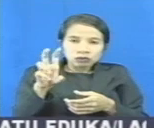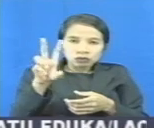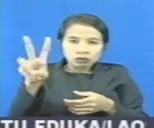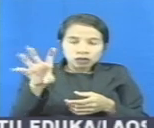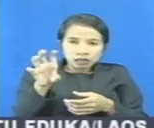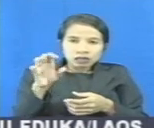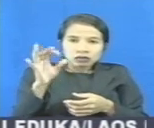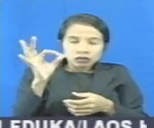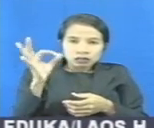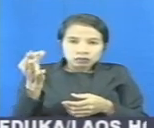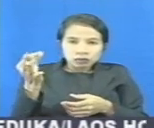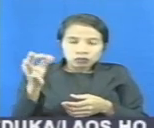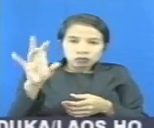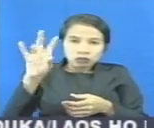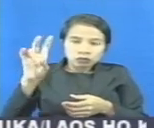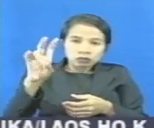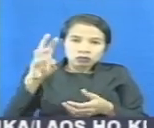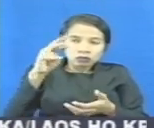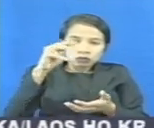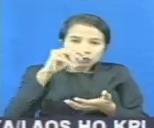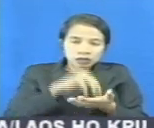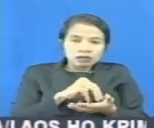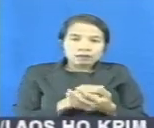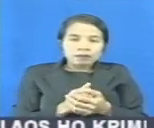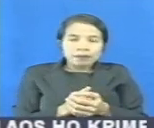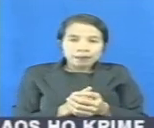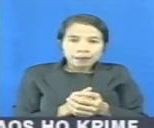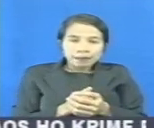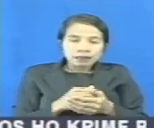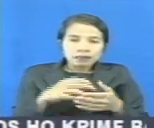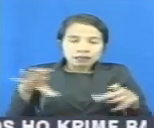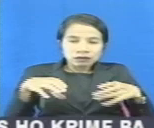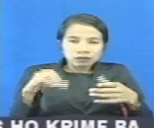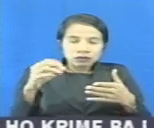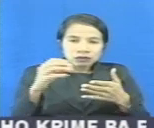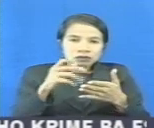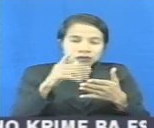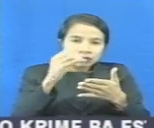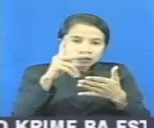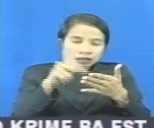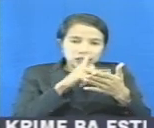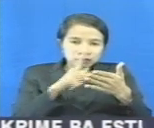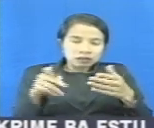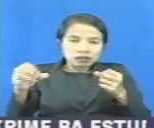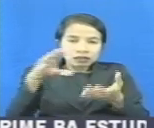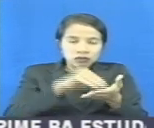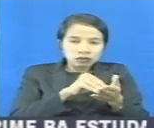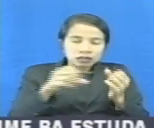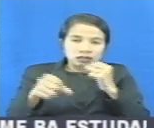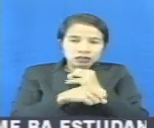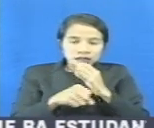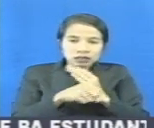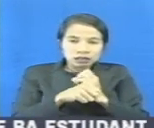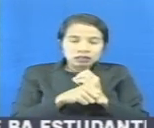297.77. E a execução mandado ne Serviço Investigação Criminal Nacional tal que das alzema ba suspeito sira inclui